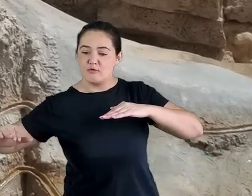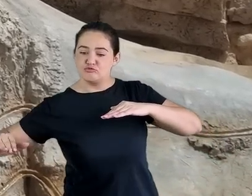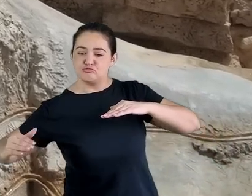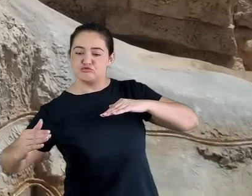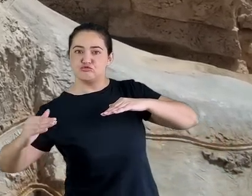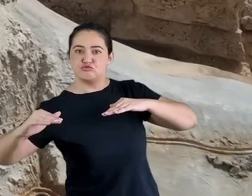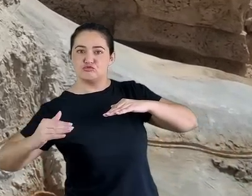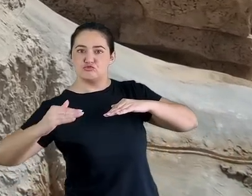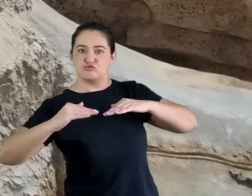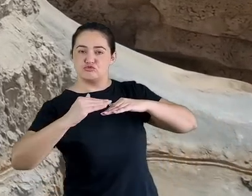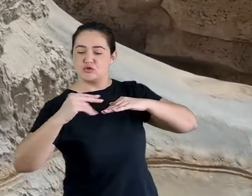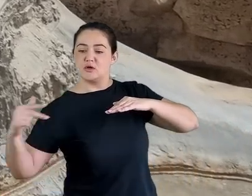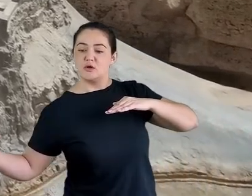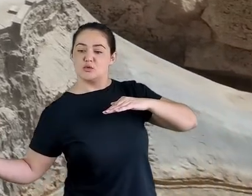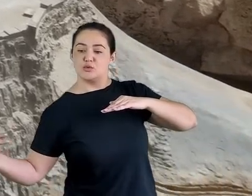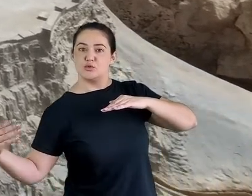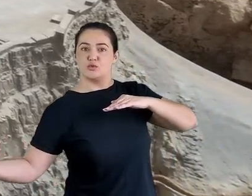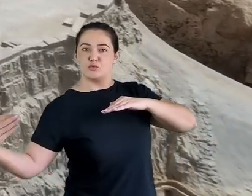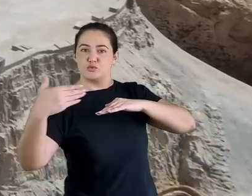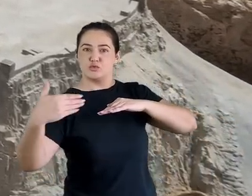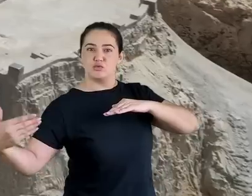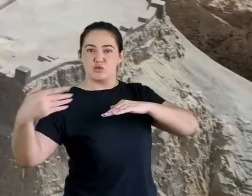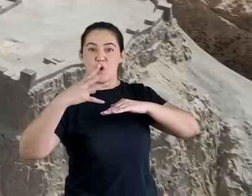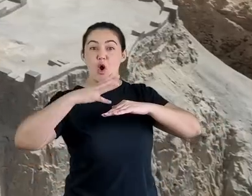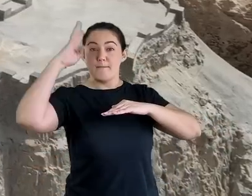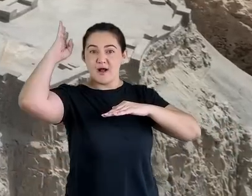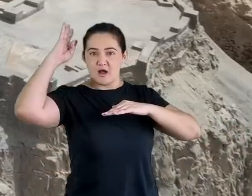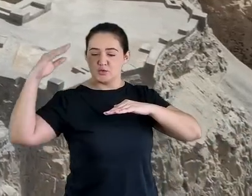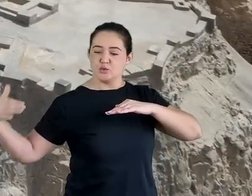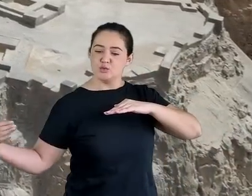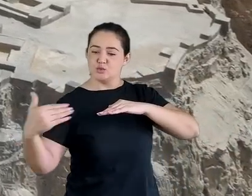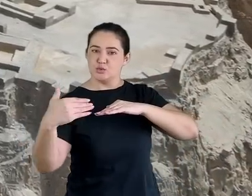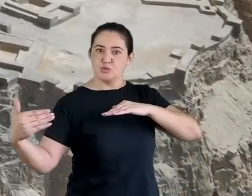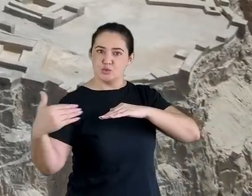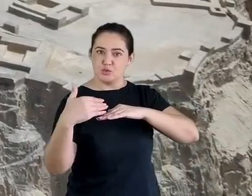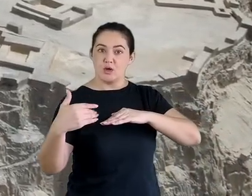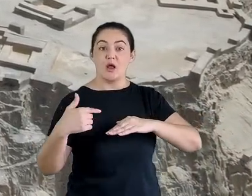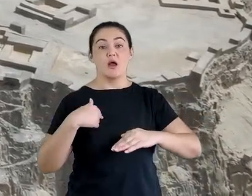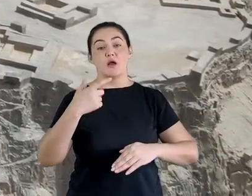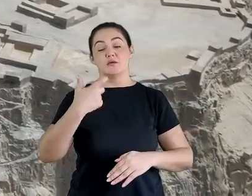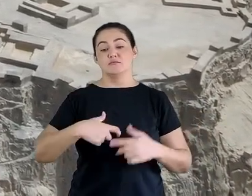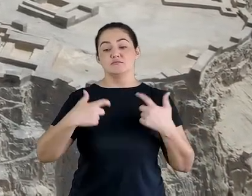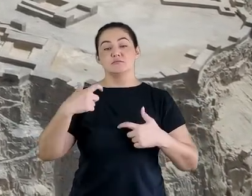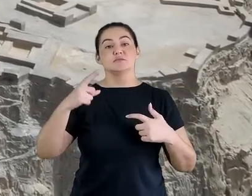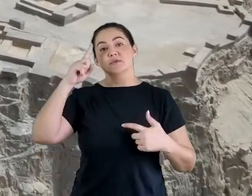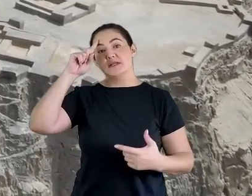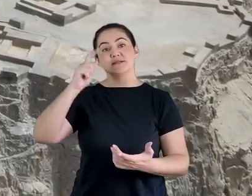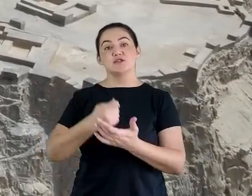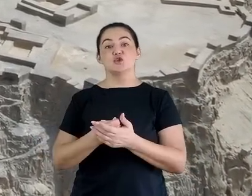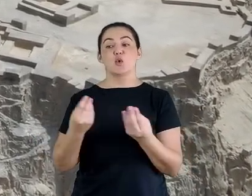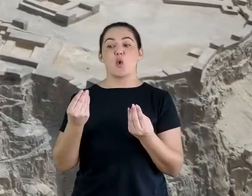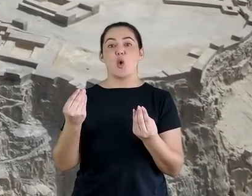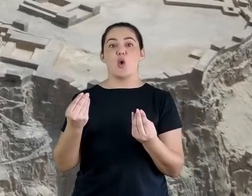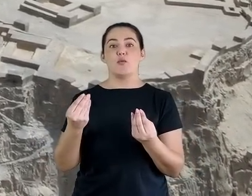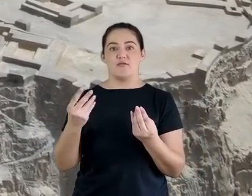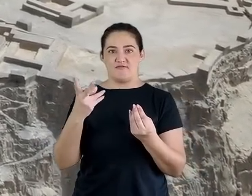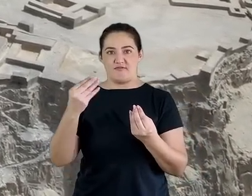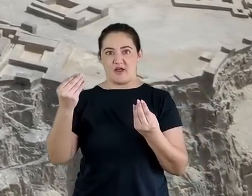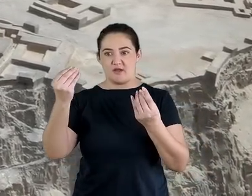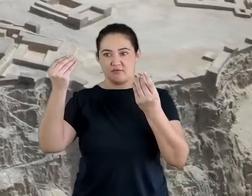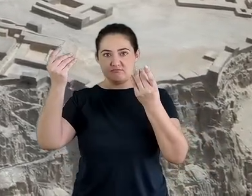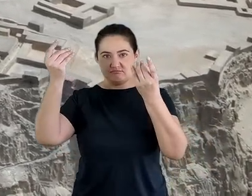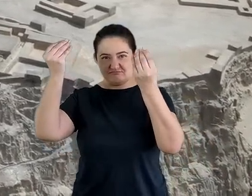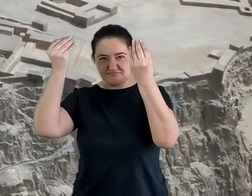em liberdade e não escravos dos romanos. Mas antes eu quero mostrar para você essa rampa que os romanos construíram para tomar